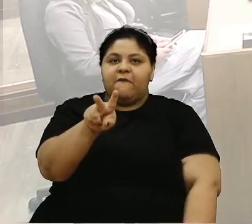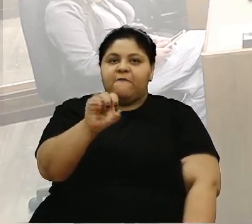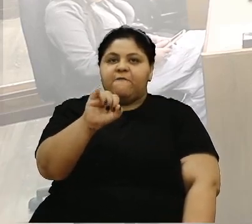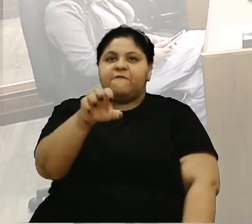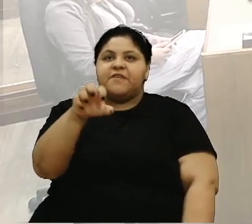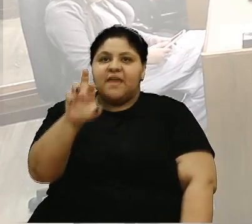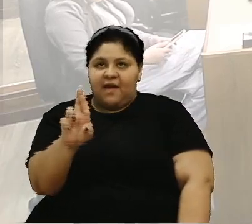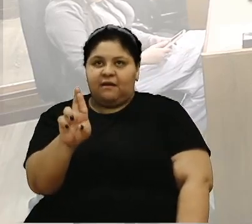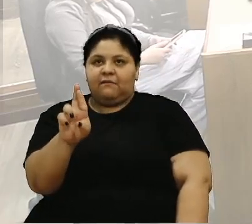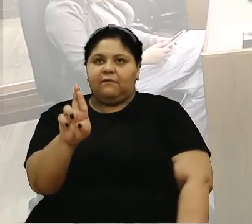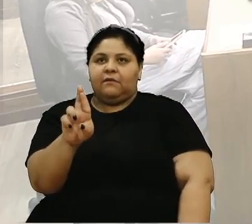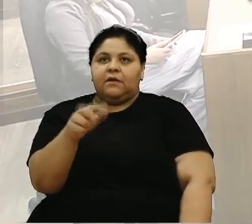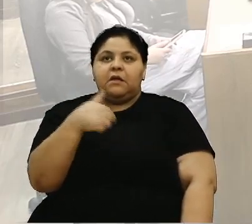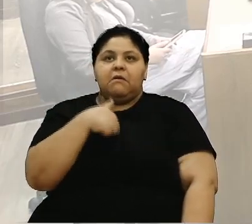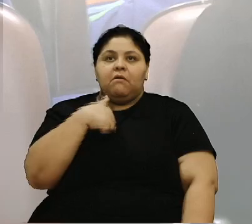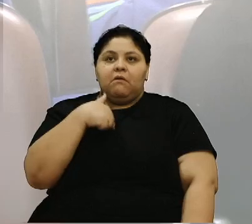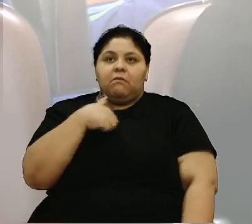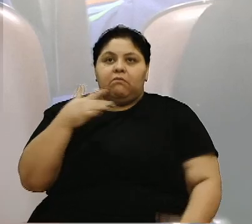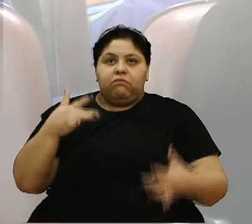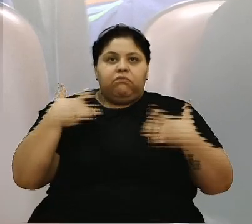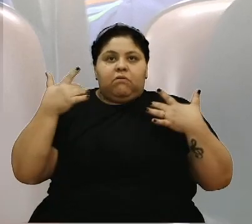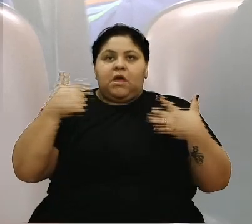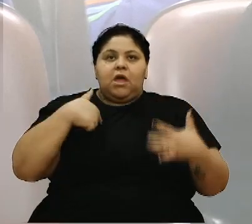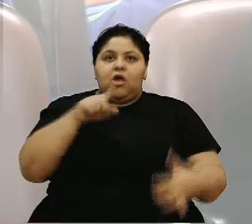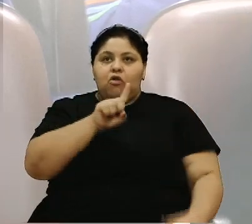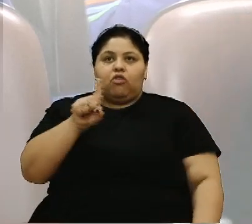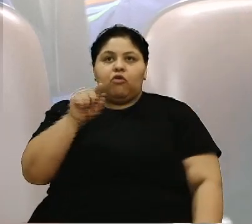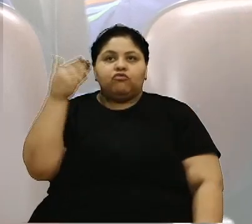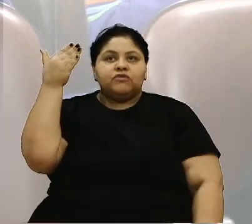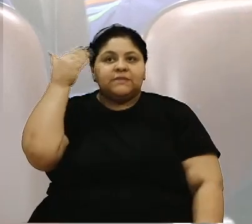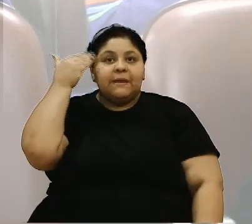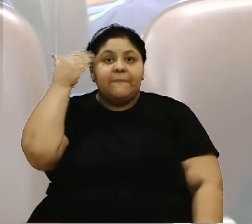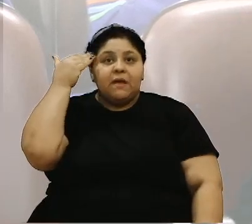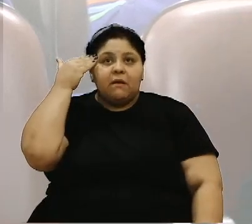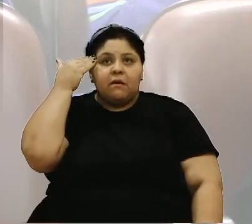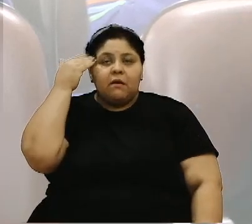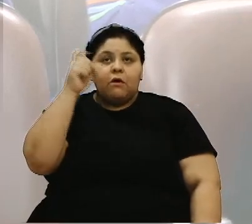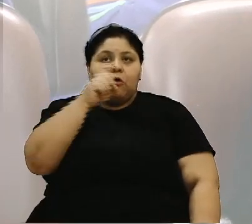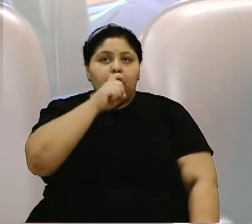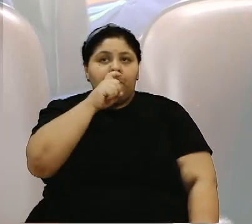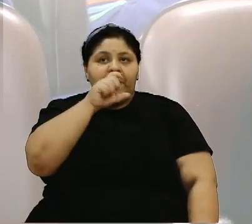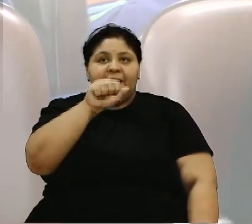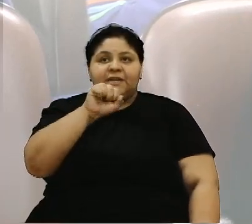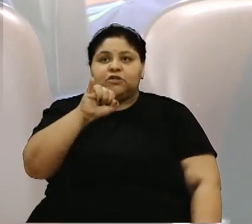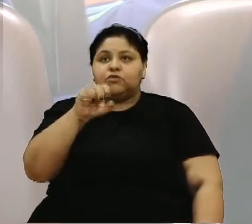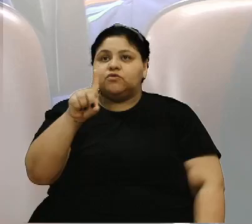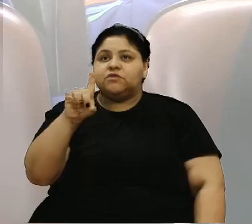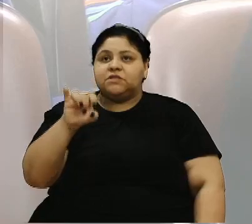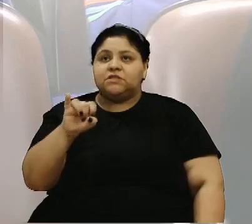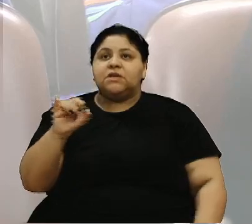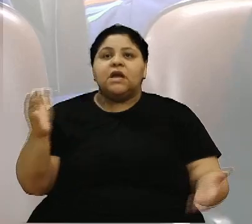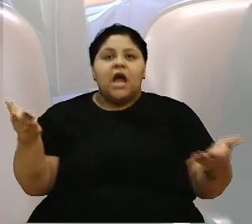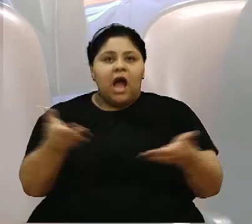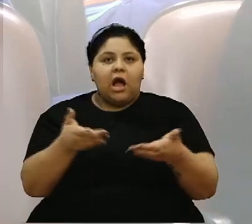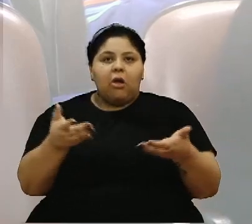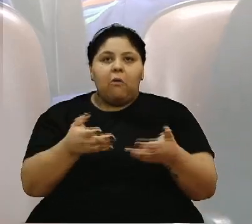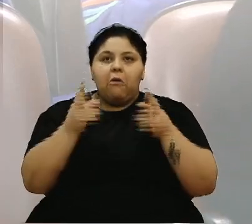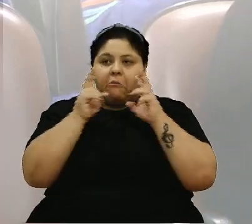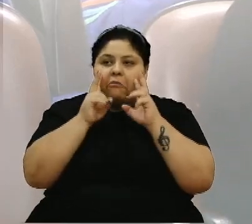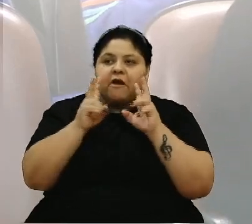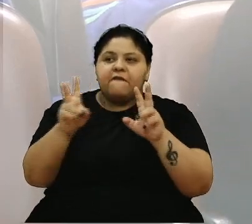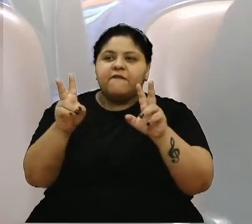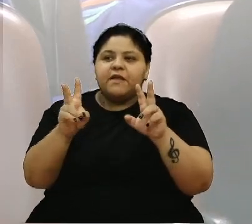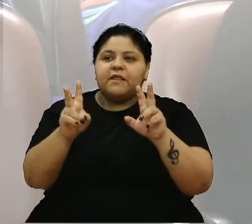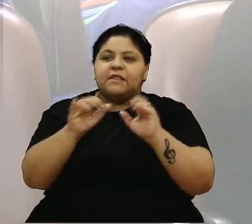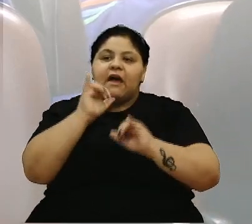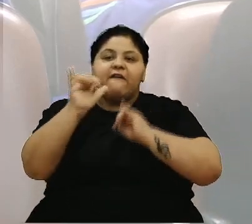eu também fico surpreso que eu não sabia que era o pai do Cid. E agora, vendo a explanação